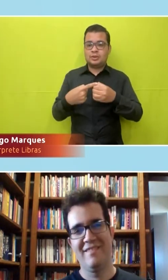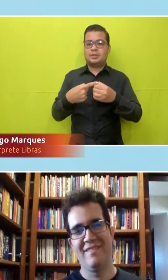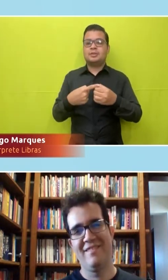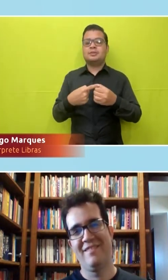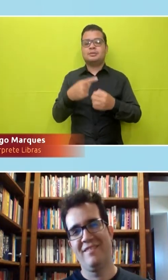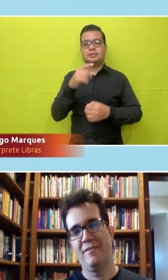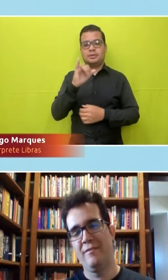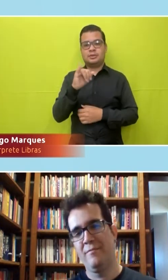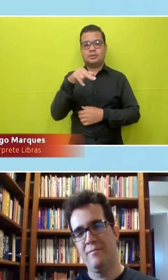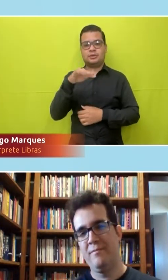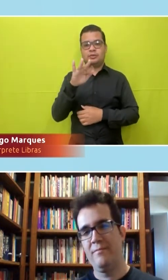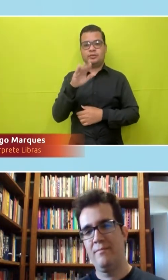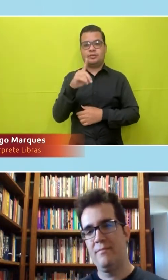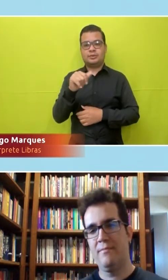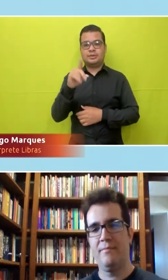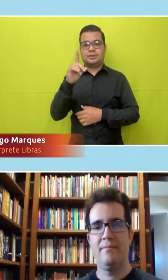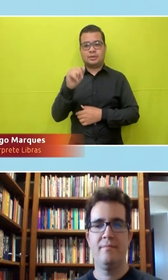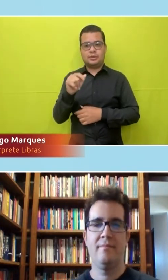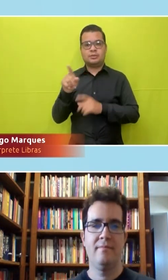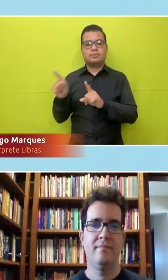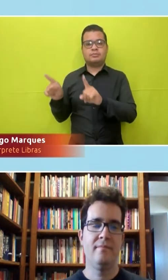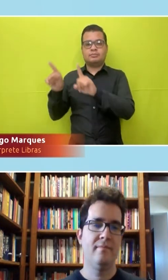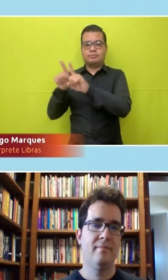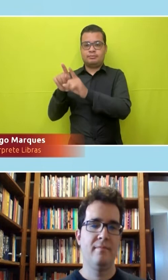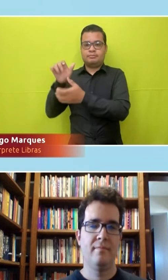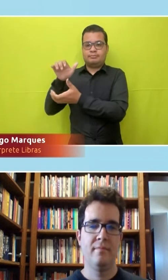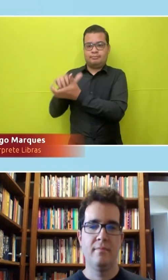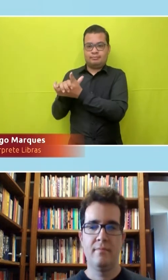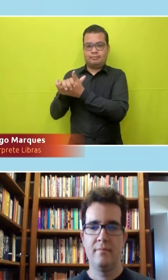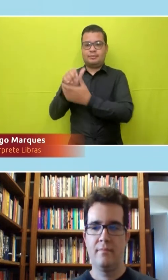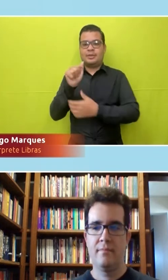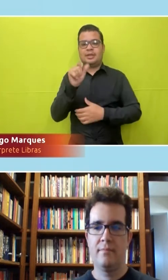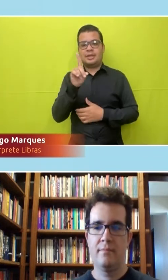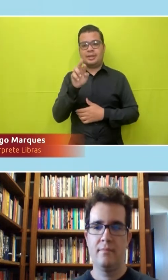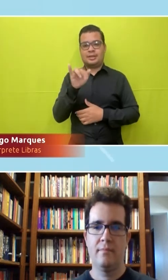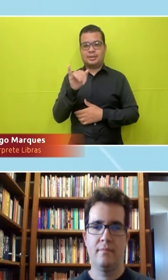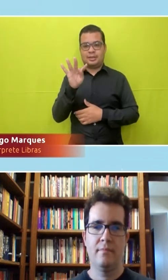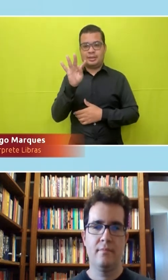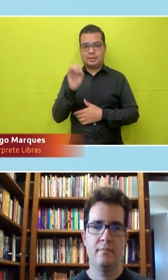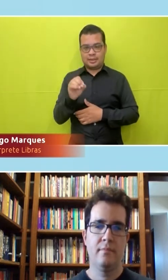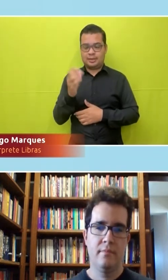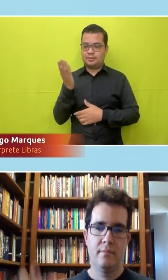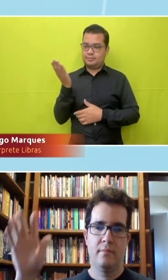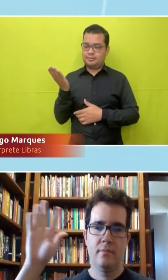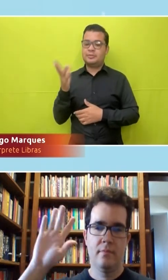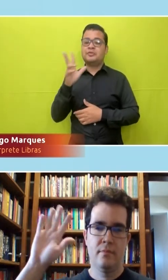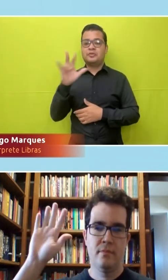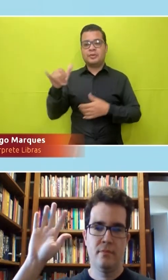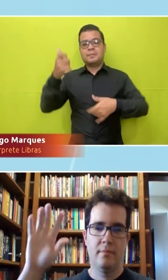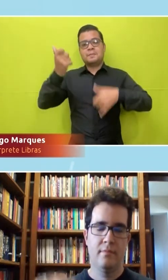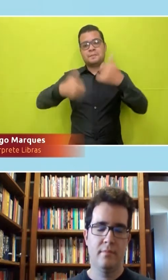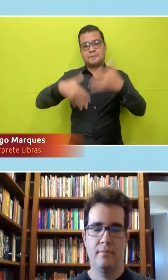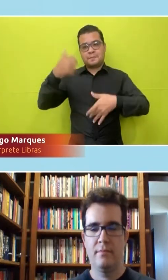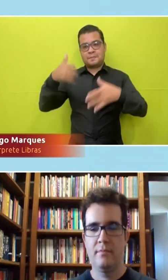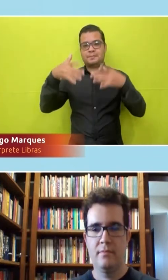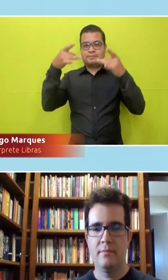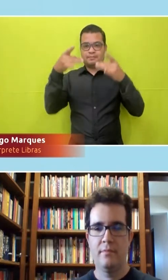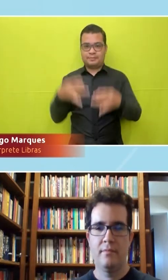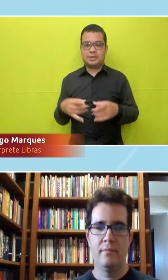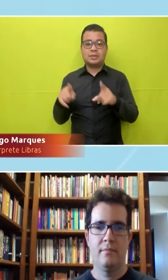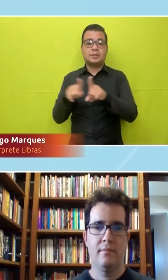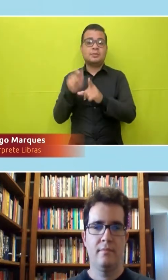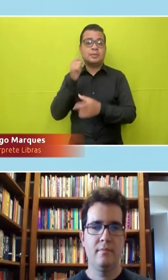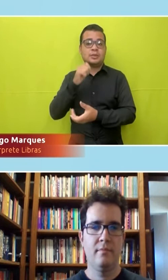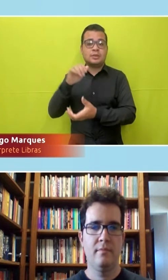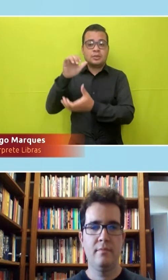foi idealizado pelo casal de escritores Adérito Schneider, que já está aqui com a gente, daqui a pouco vai contar um pouco mais do projeto, e a esposa do